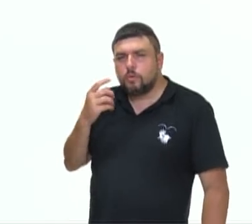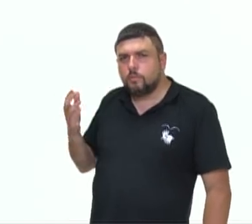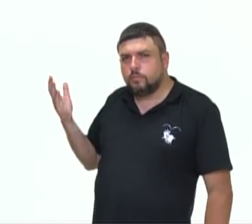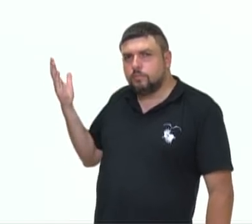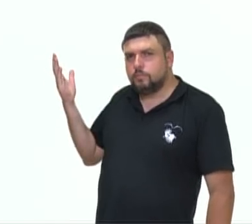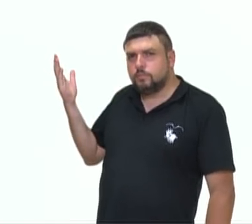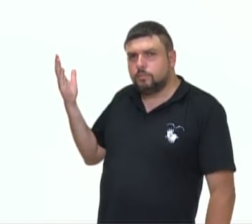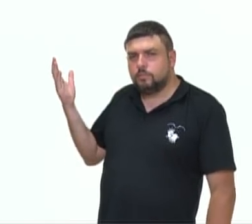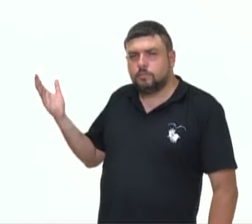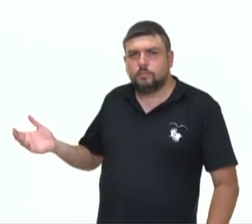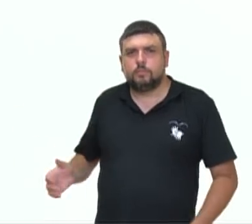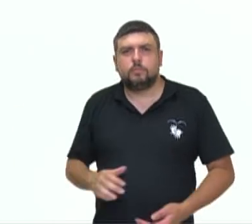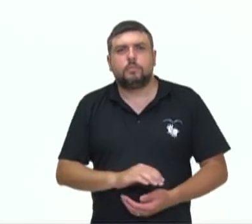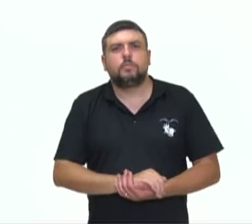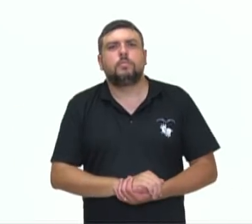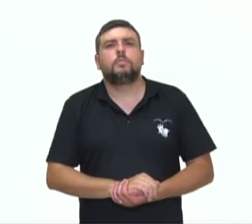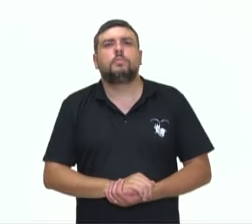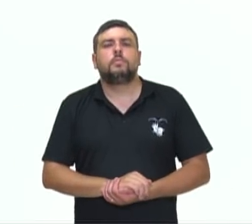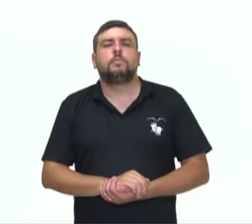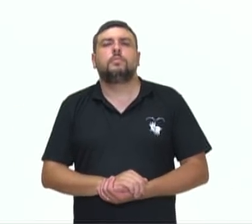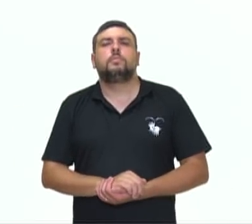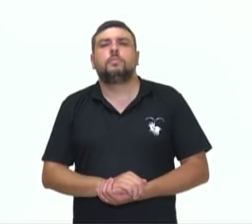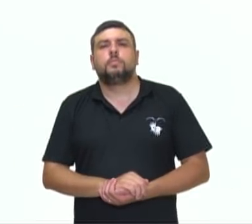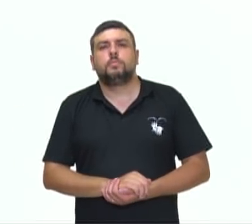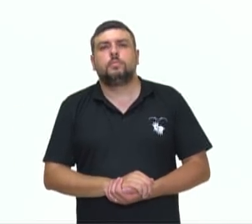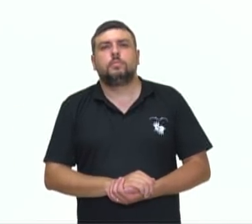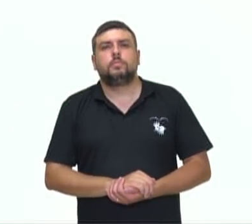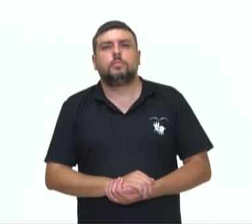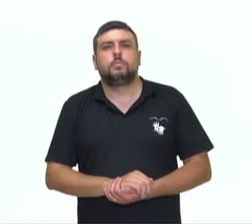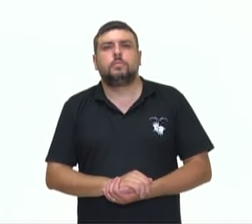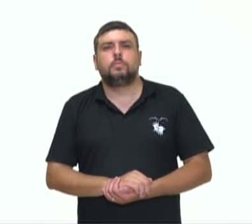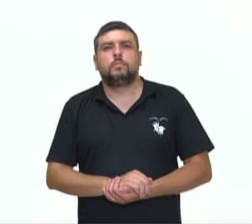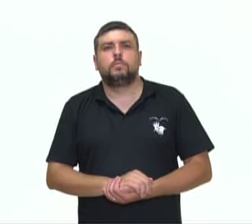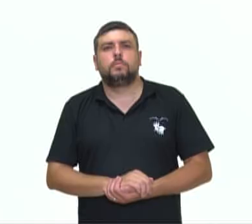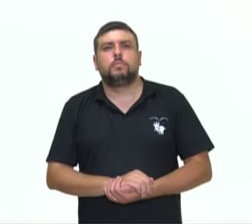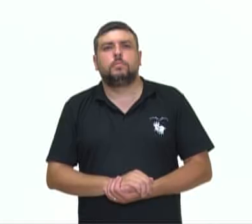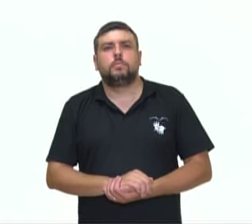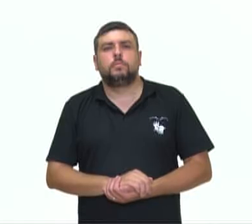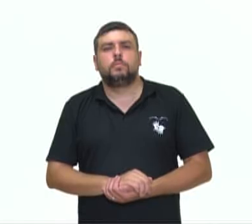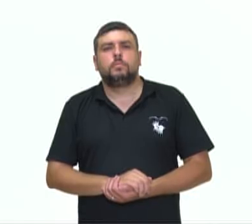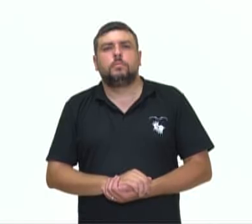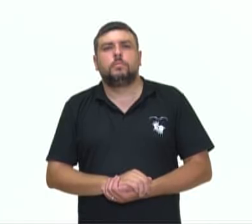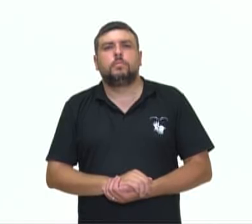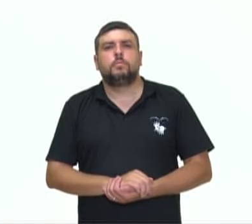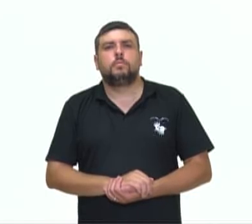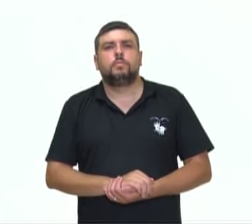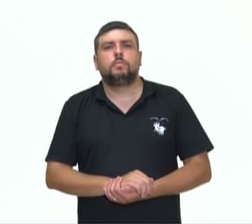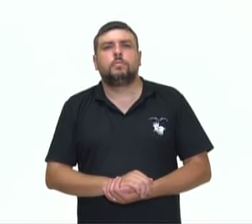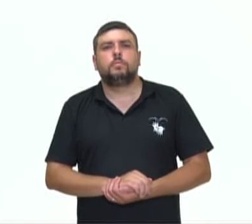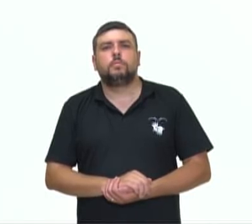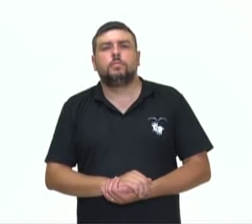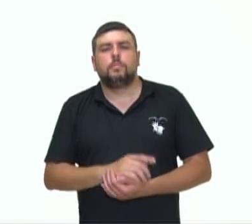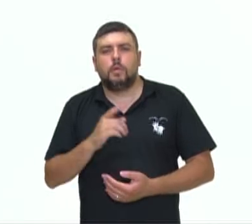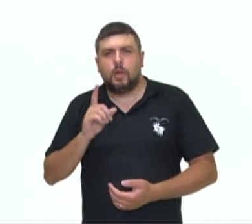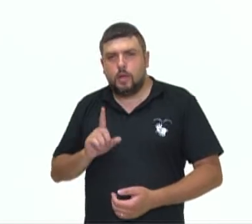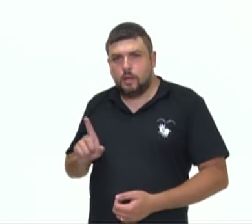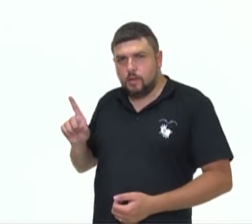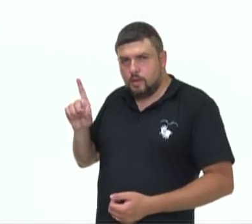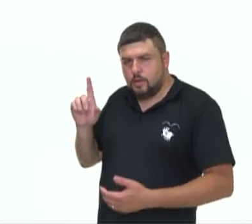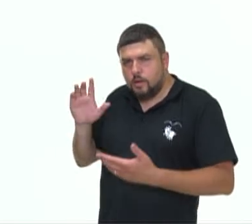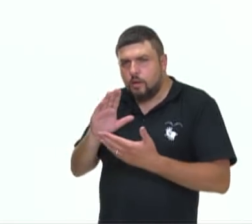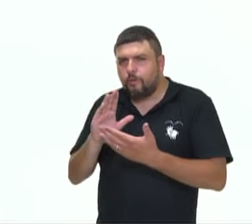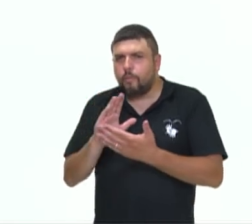Pancararé, Pancacaru, Tucá e os Funilô ou Funiô são alguns